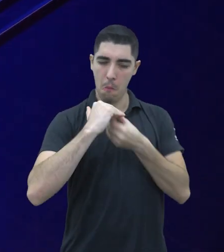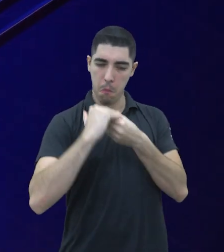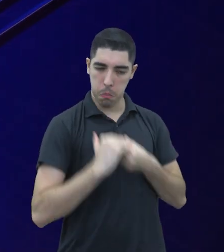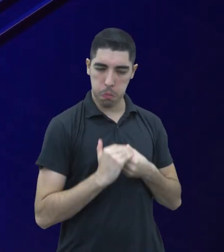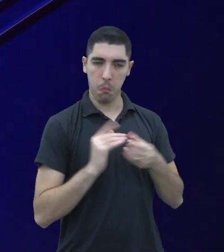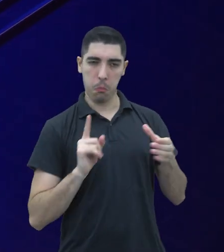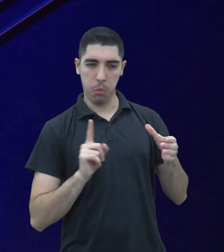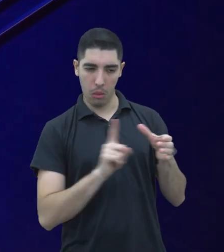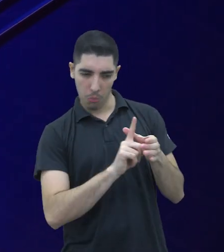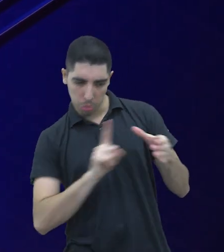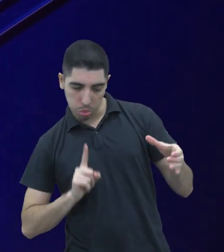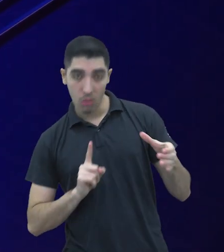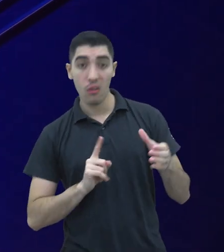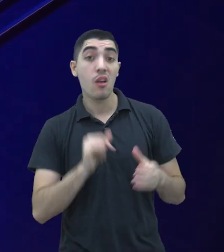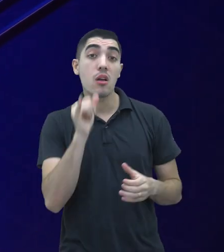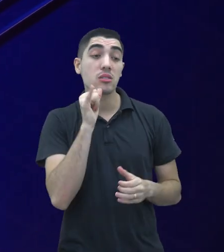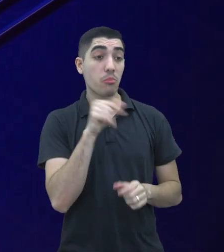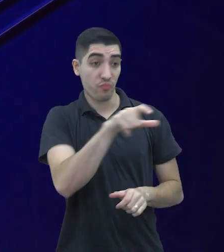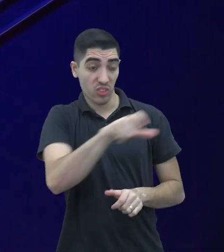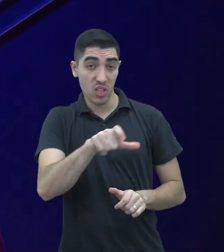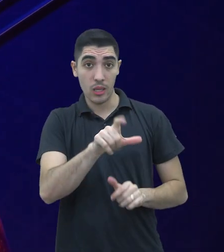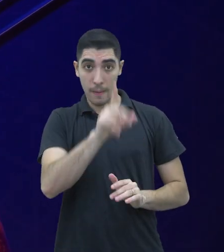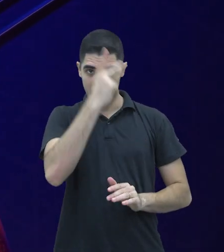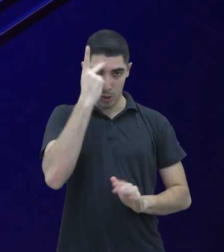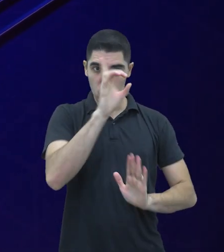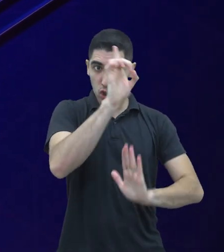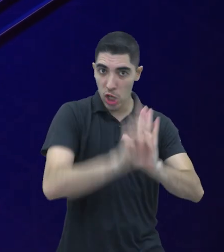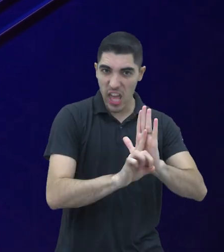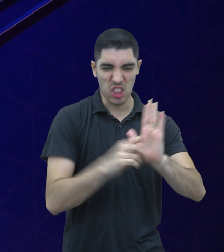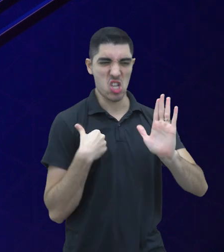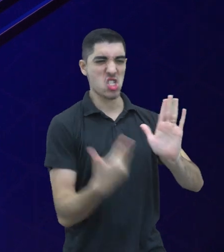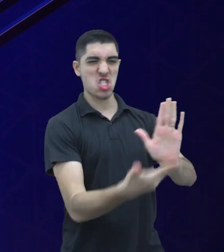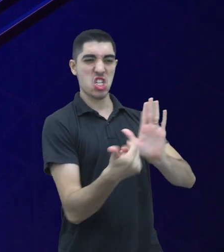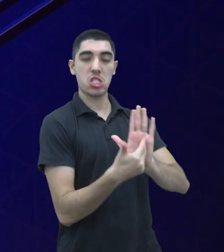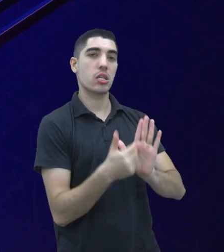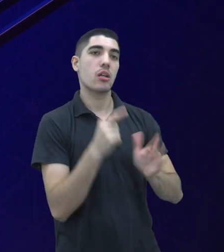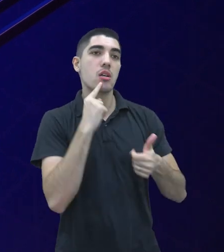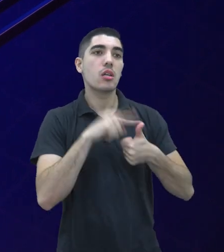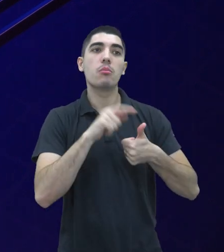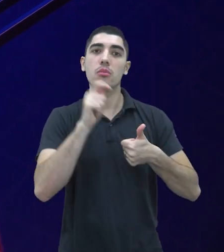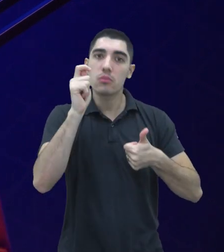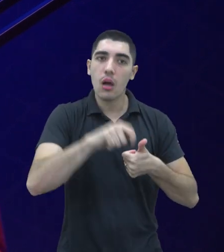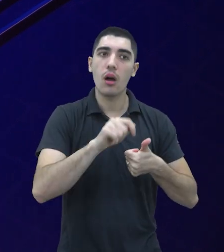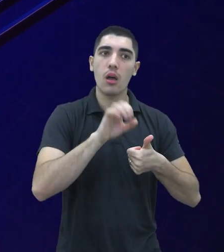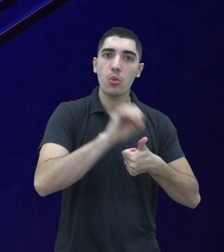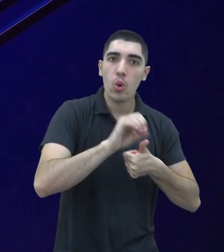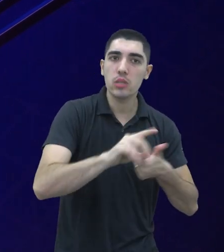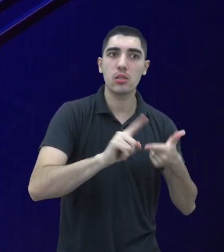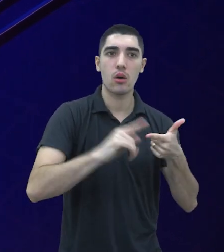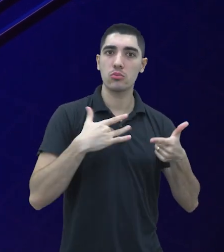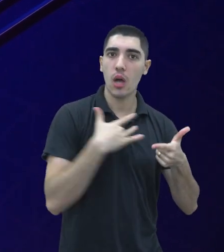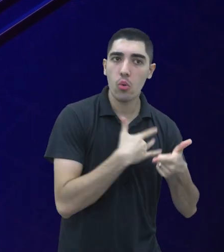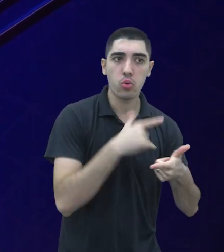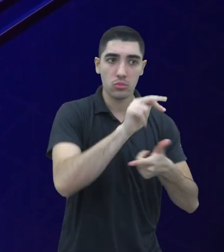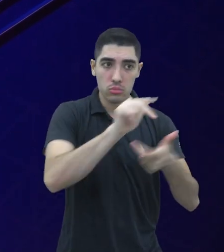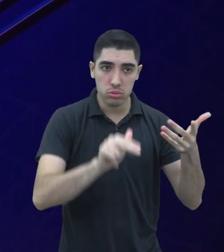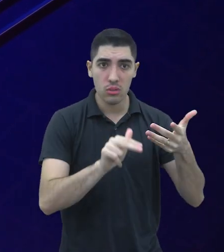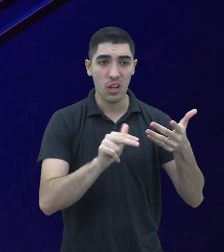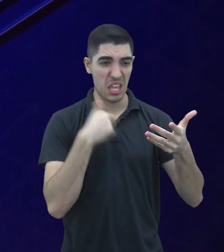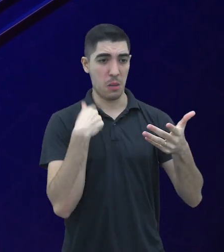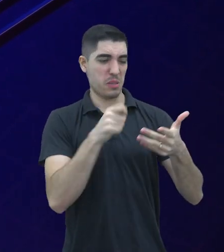que a gente privatiza muitos direitos, então, por exemplo, para ter acesso à saúde, à educação, tudo você precisa